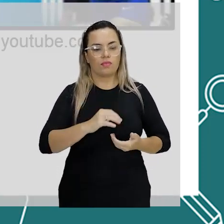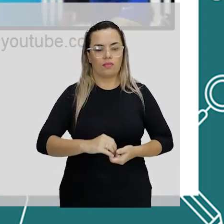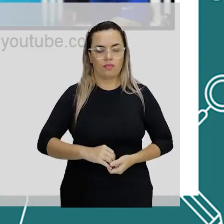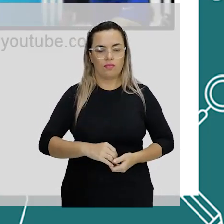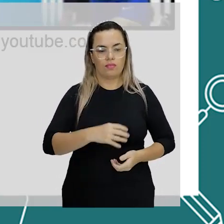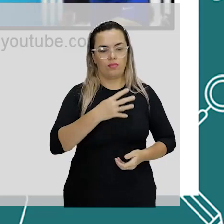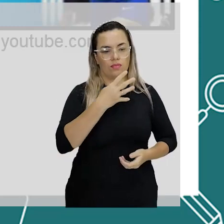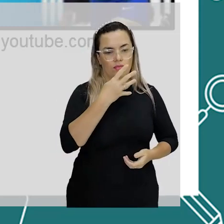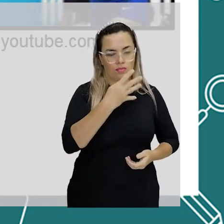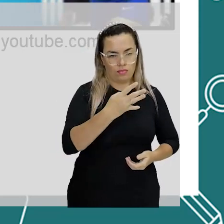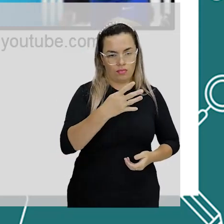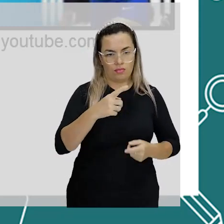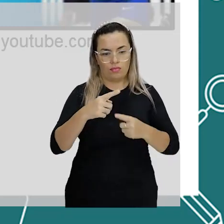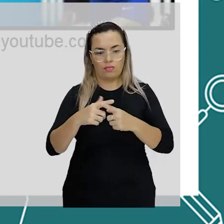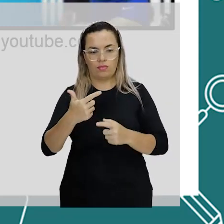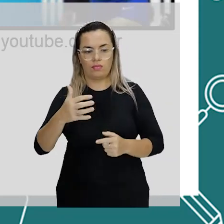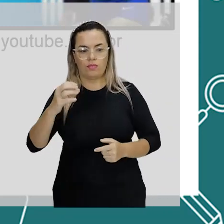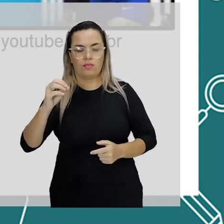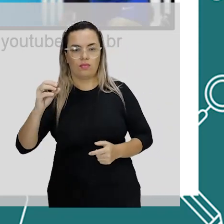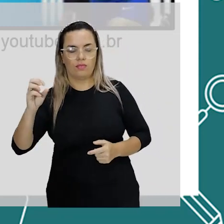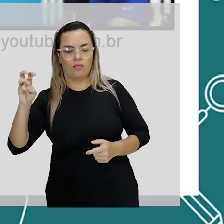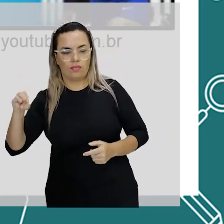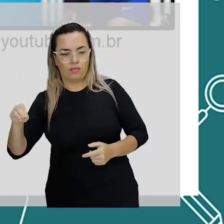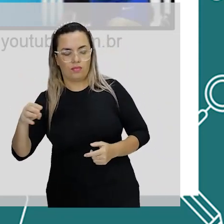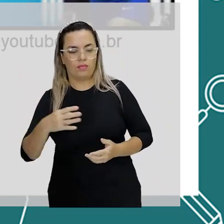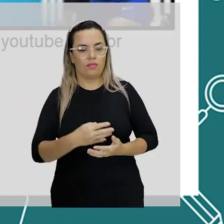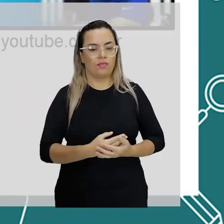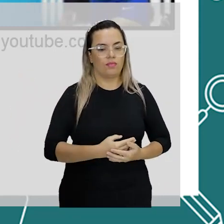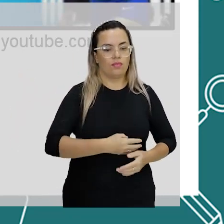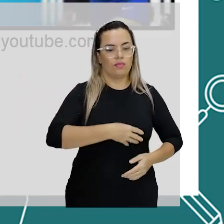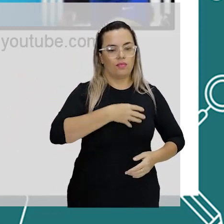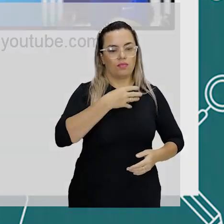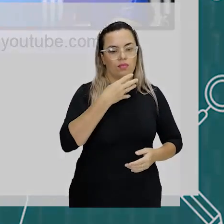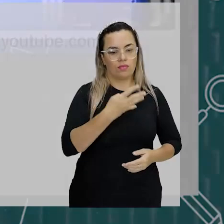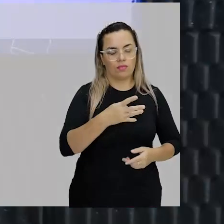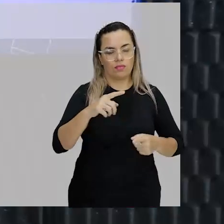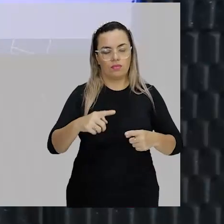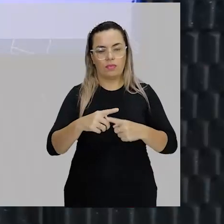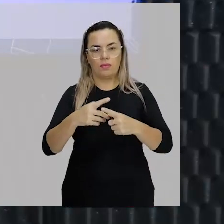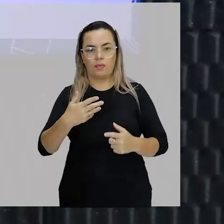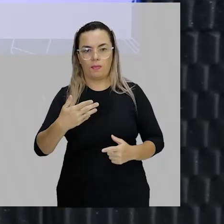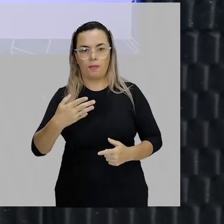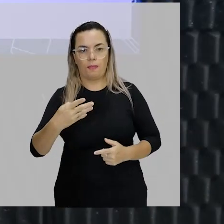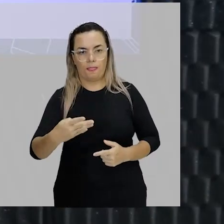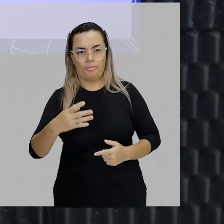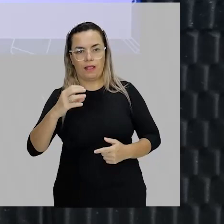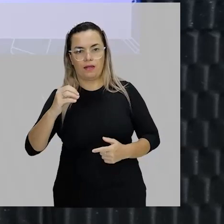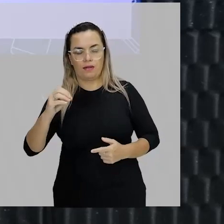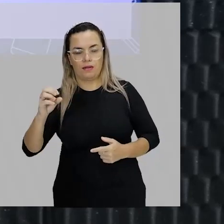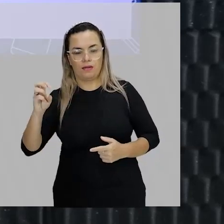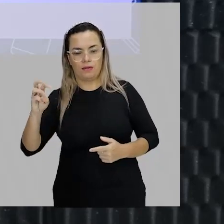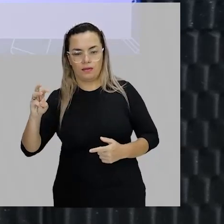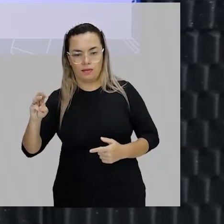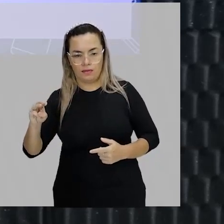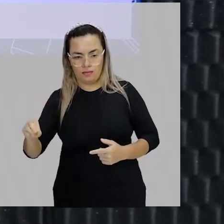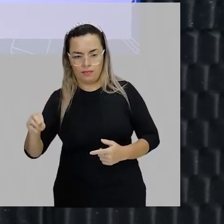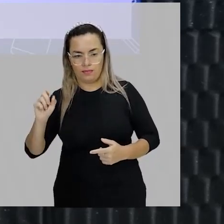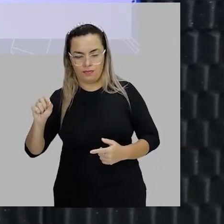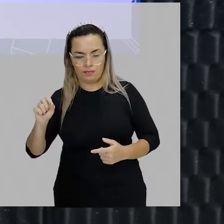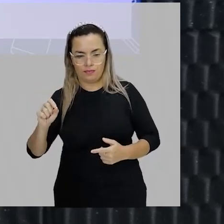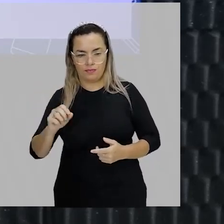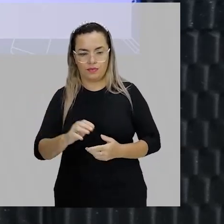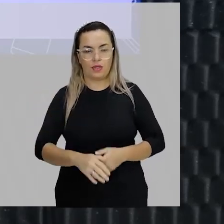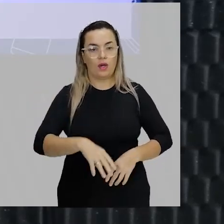o 4x100 e o 4x400. O que significa esse 4, professor? O 4